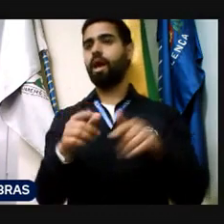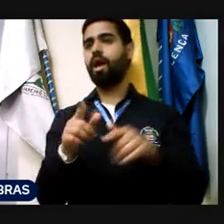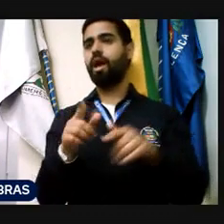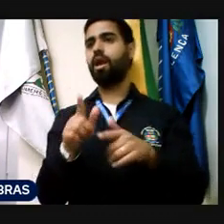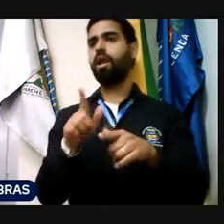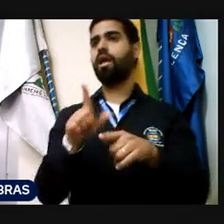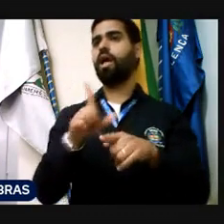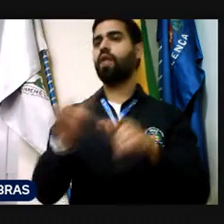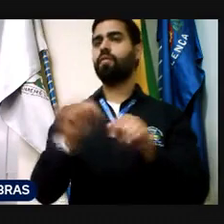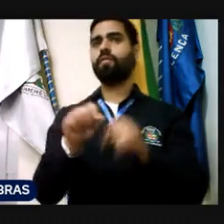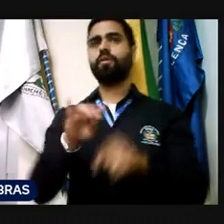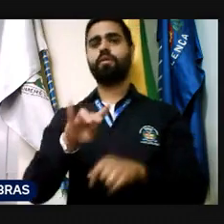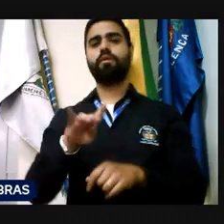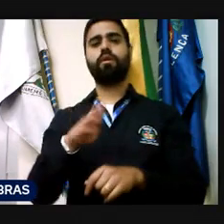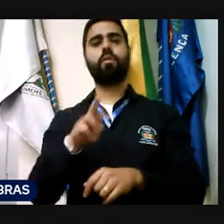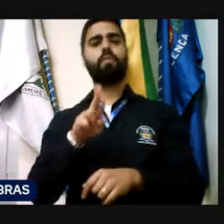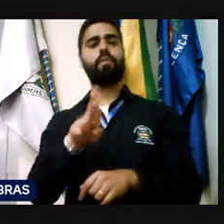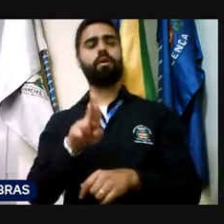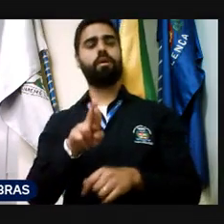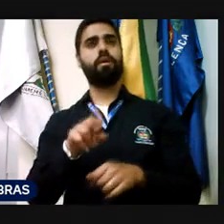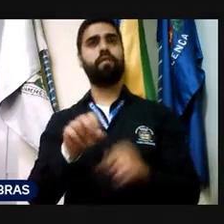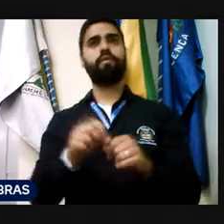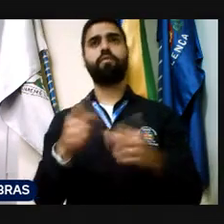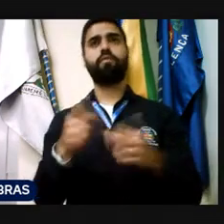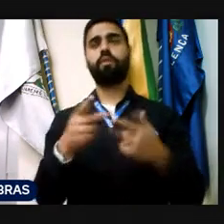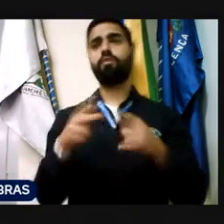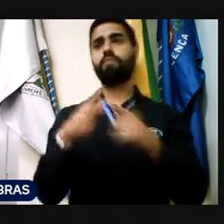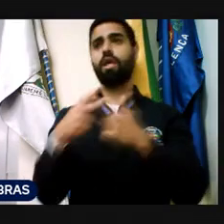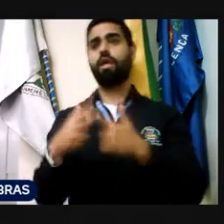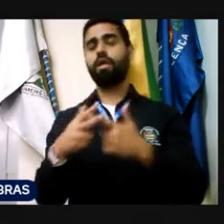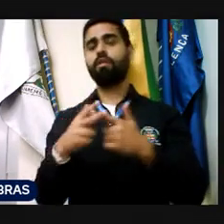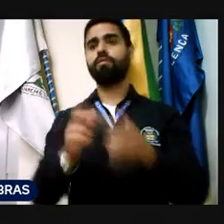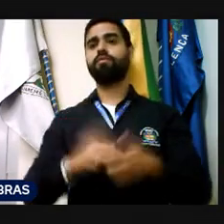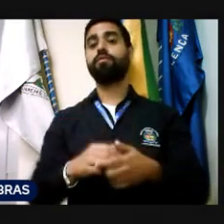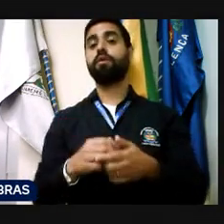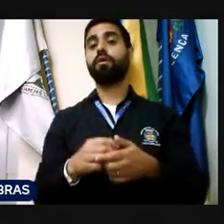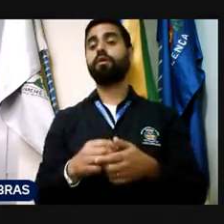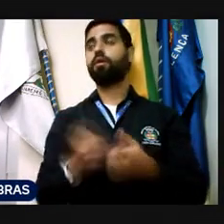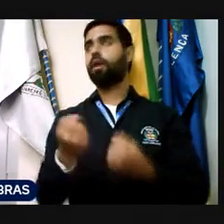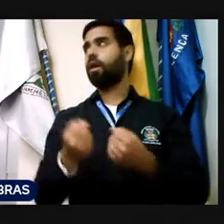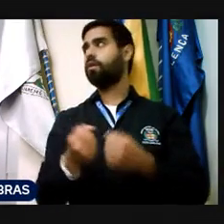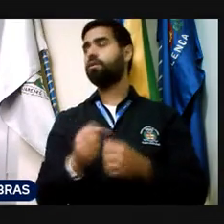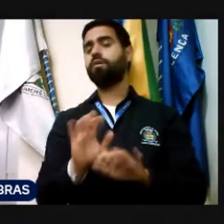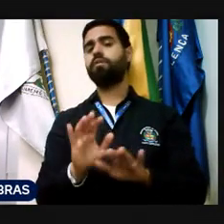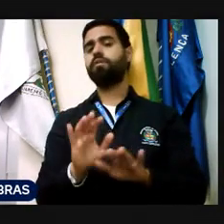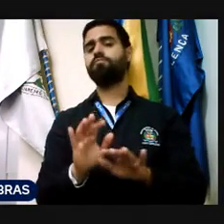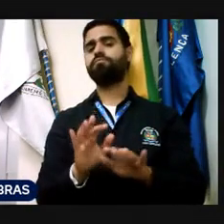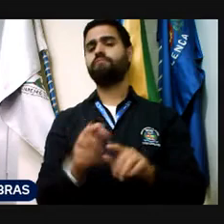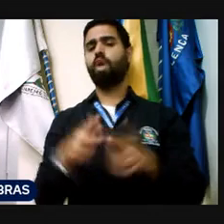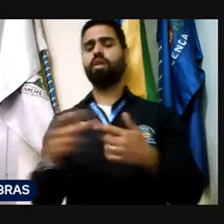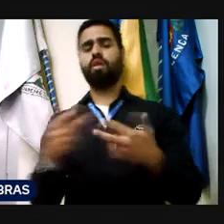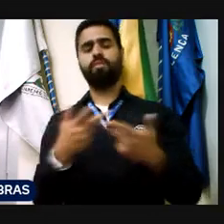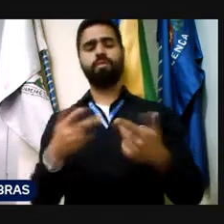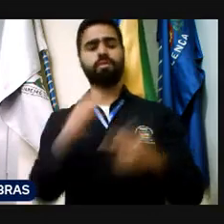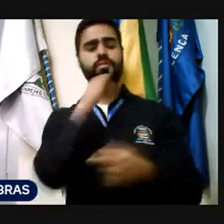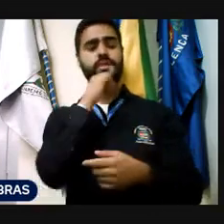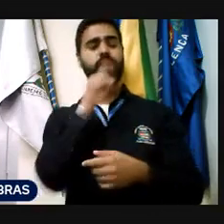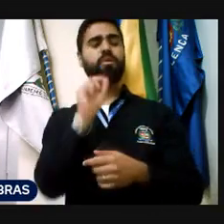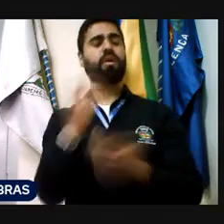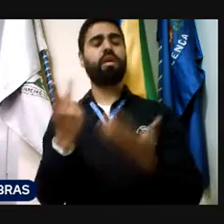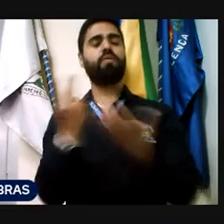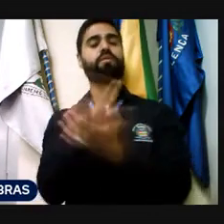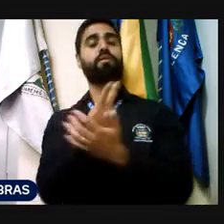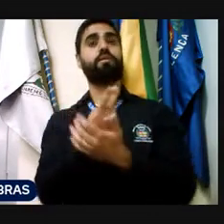bar, fazer um na oficina, um conserto de alguma coisa, e o que, que